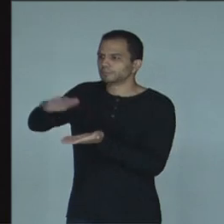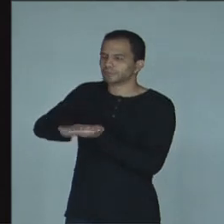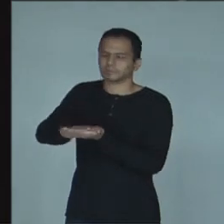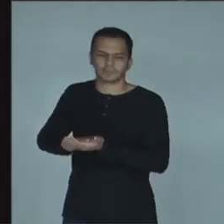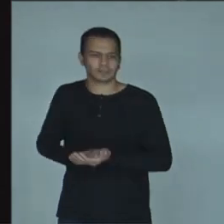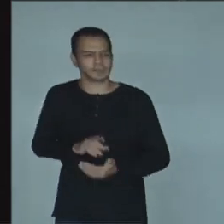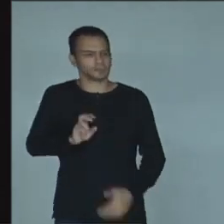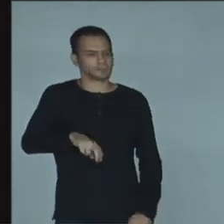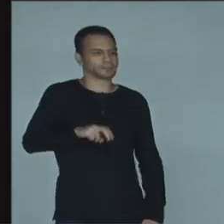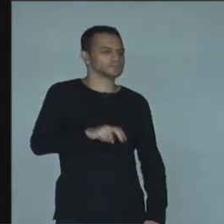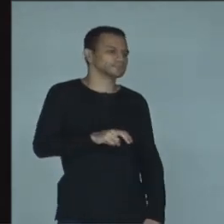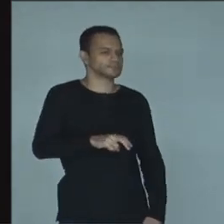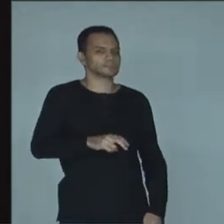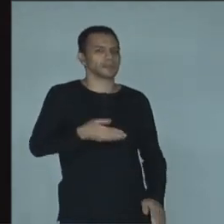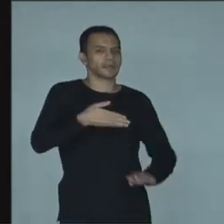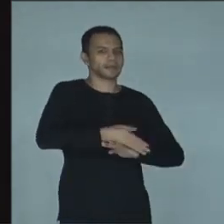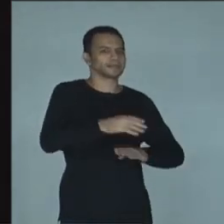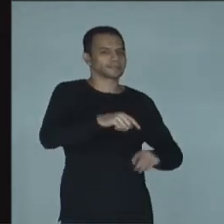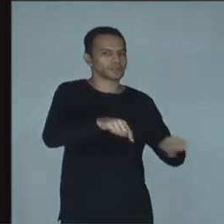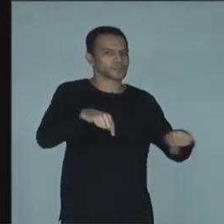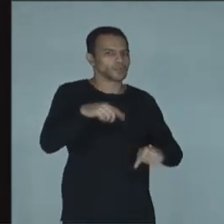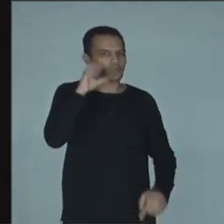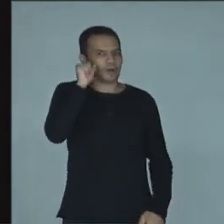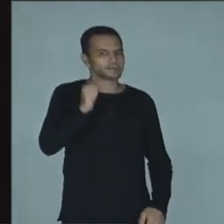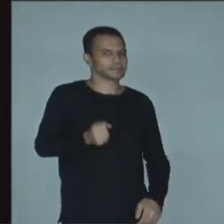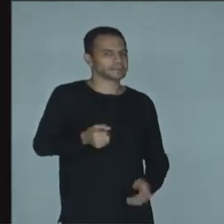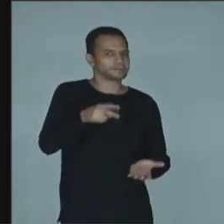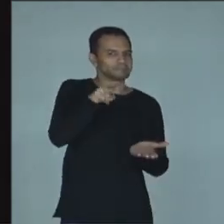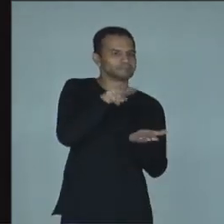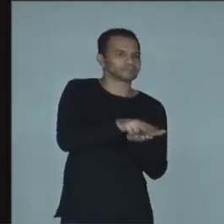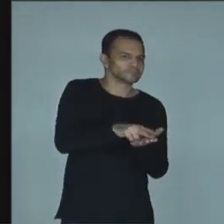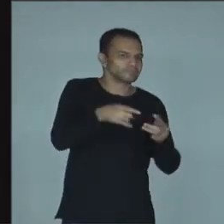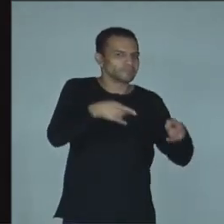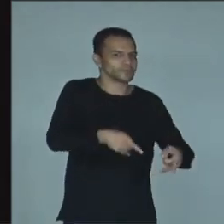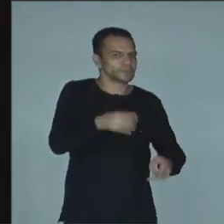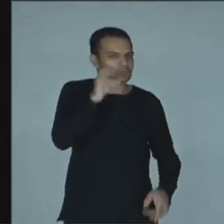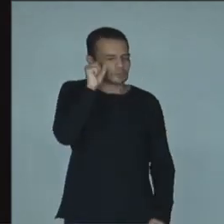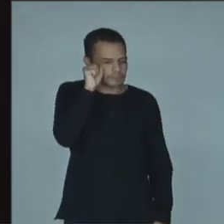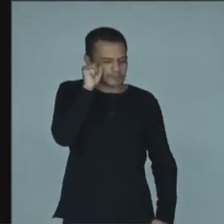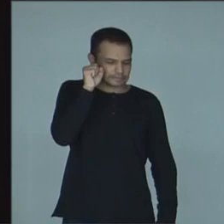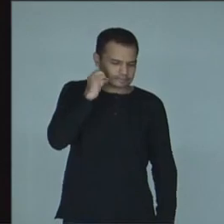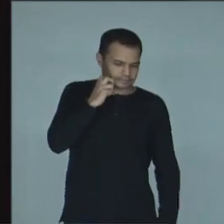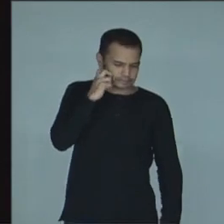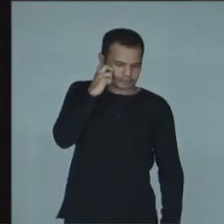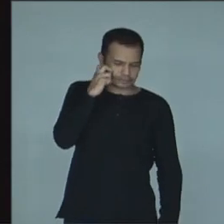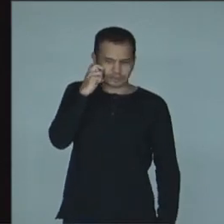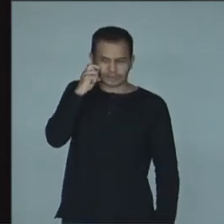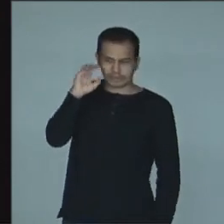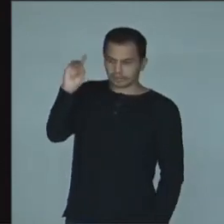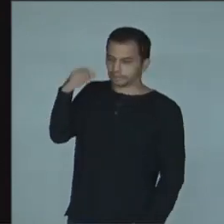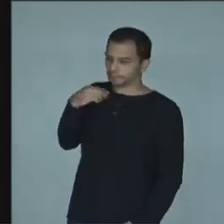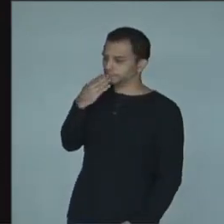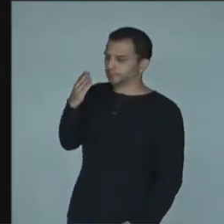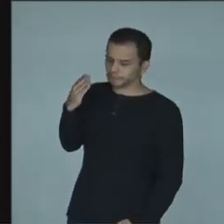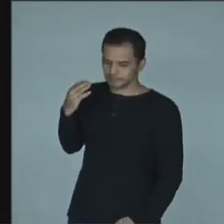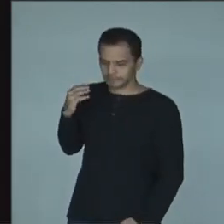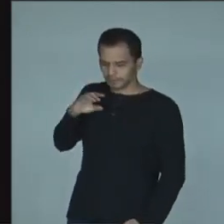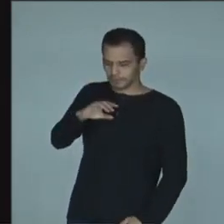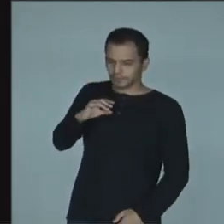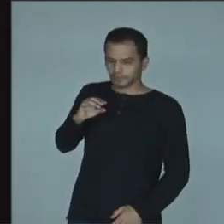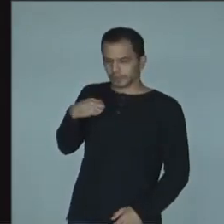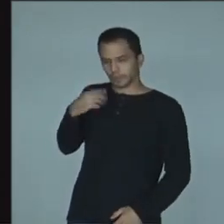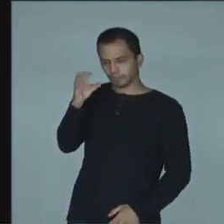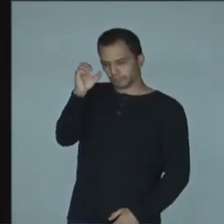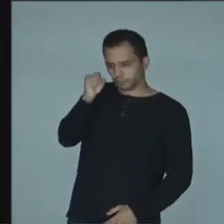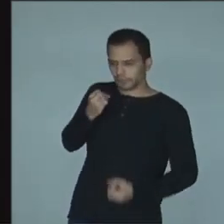você tá sem graça com Deus você vai falar com Deus Deus queria te agradecer pelo dia Queria te pedir uma boa noite de sono Queria